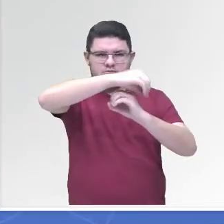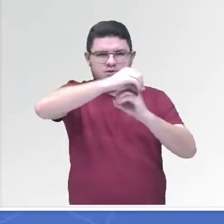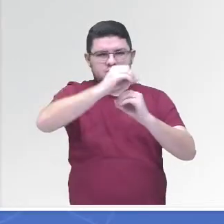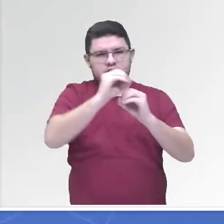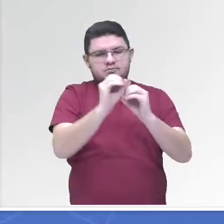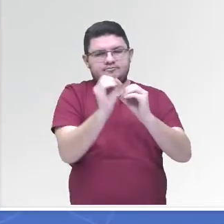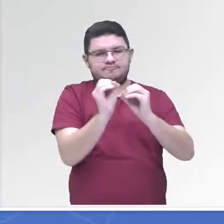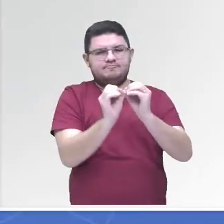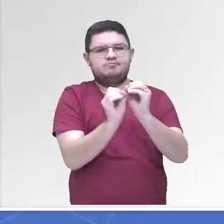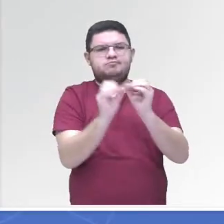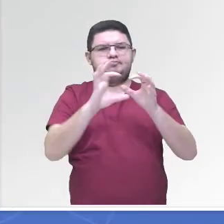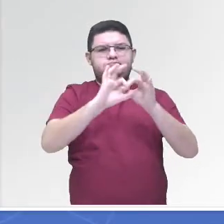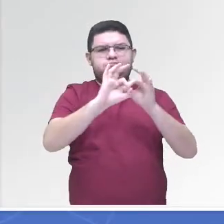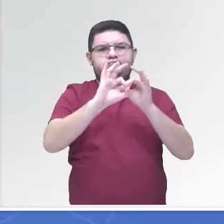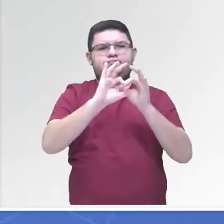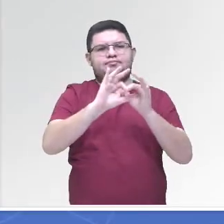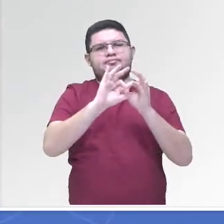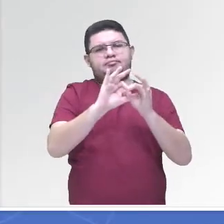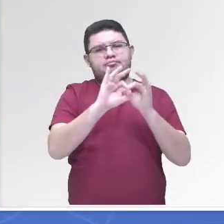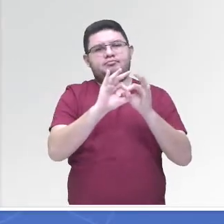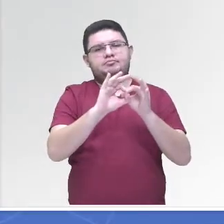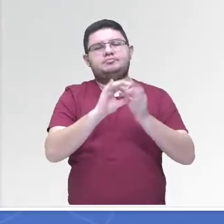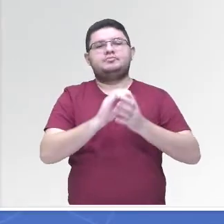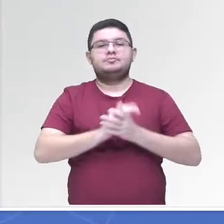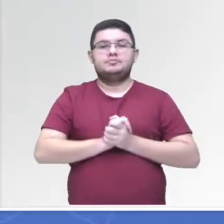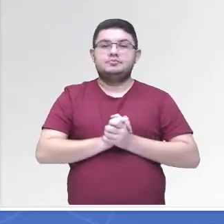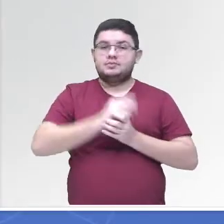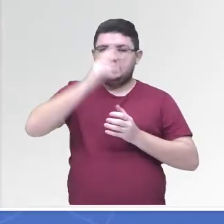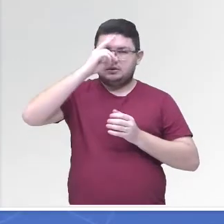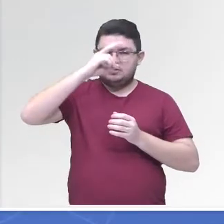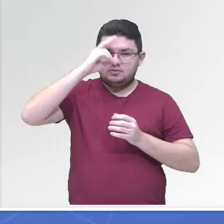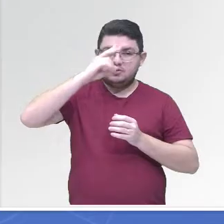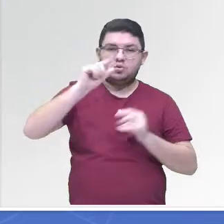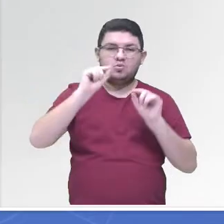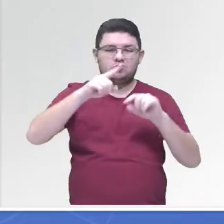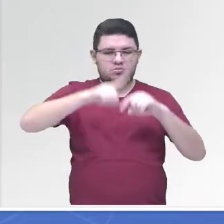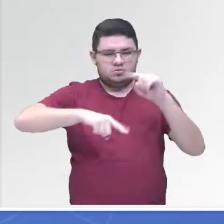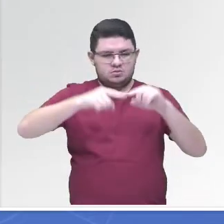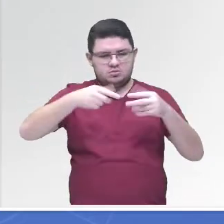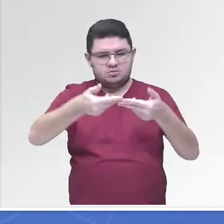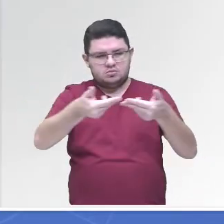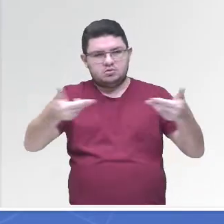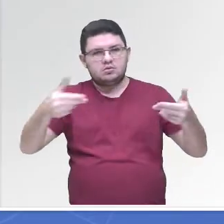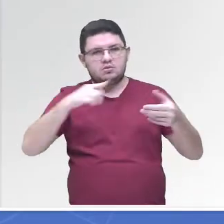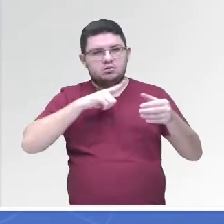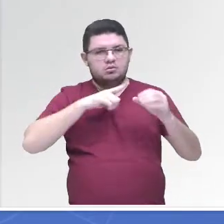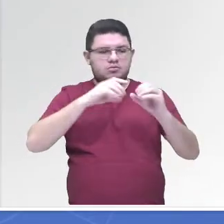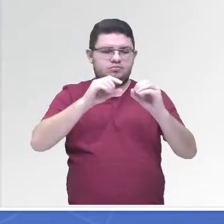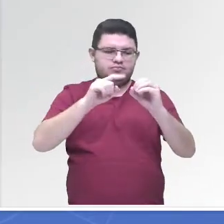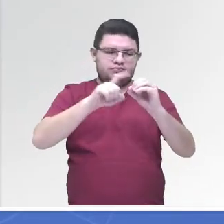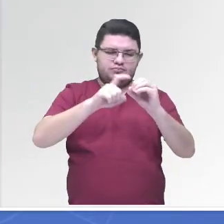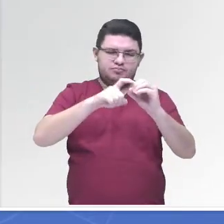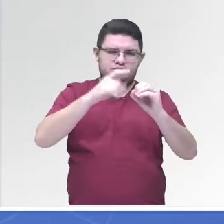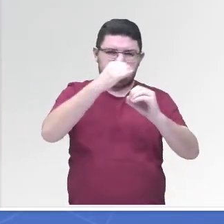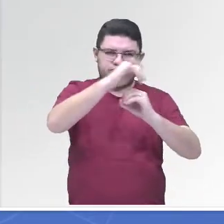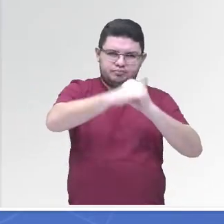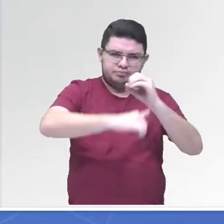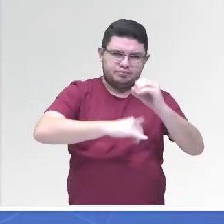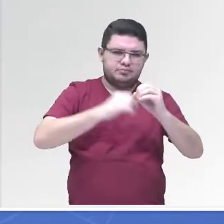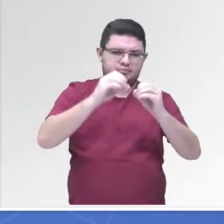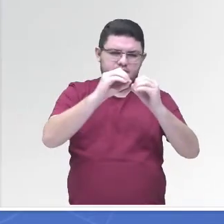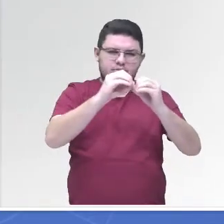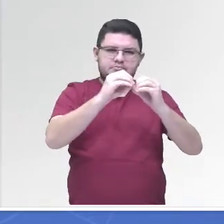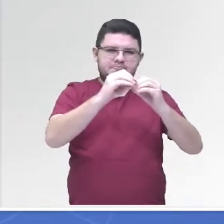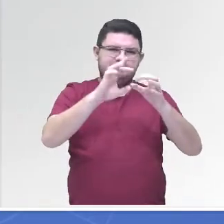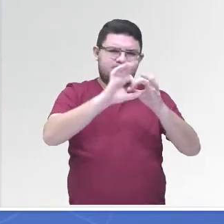estado sólido, a gente pode dizer, né, que as partículas presentes ali se apresentam numa estrutura